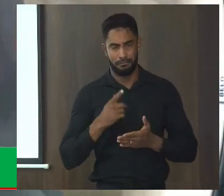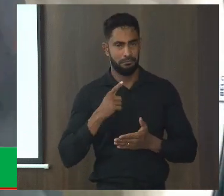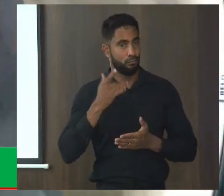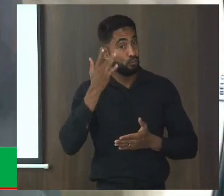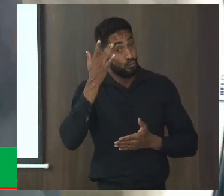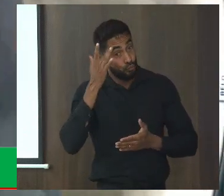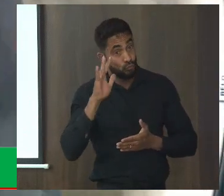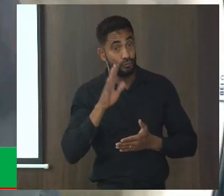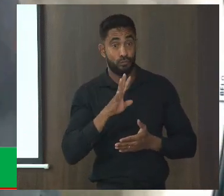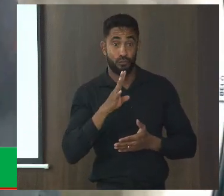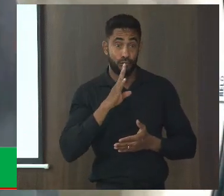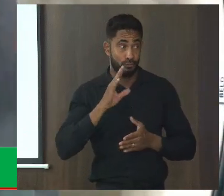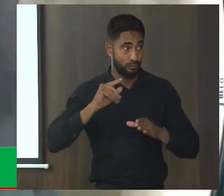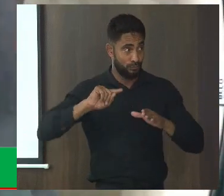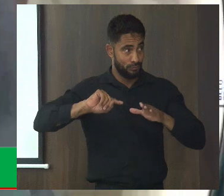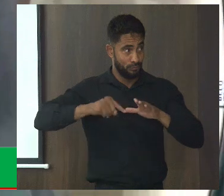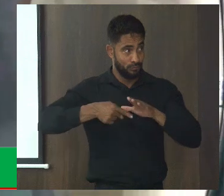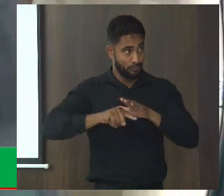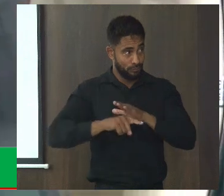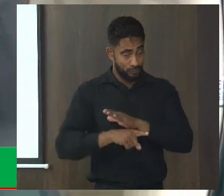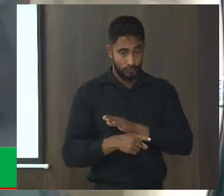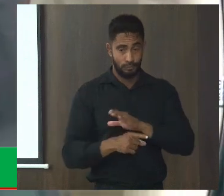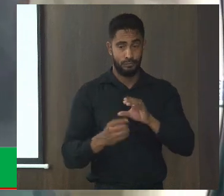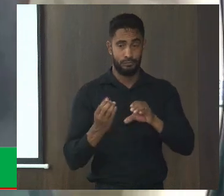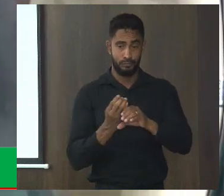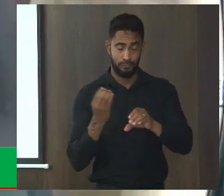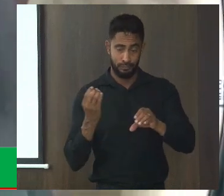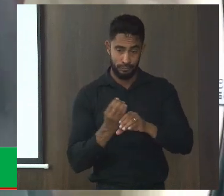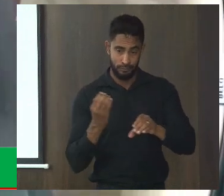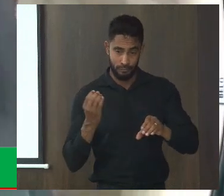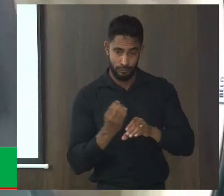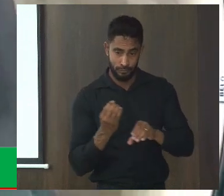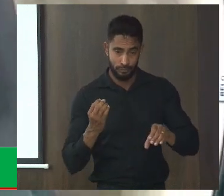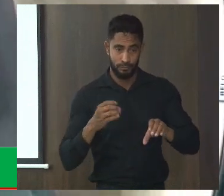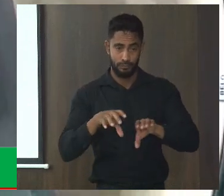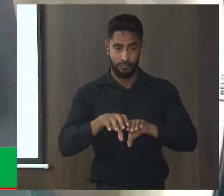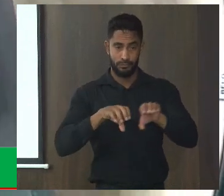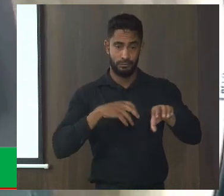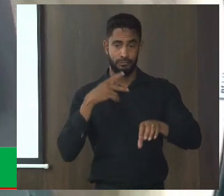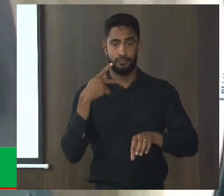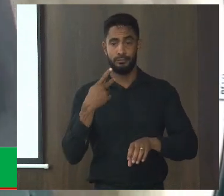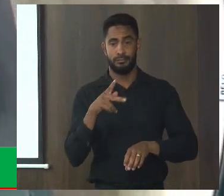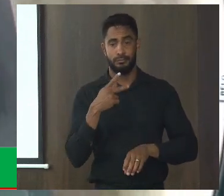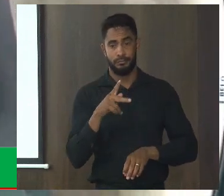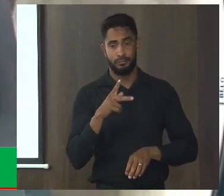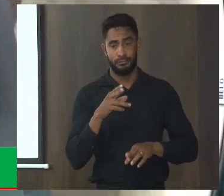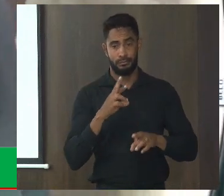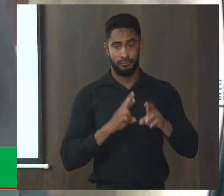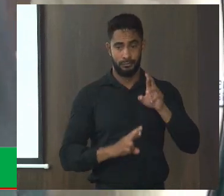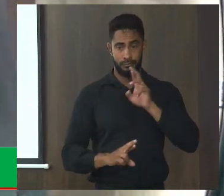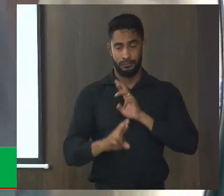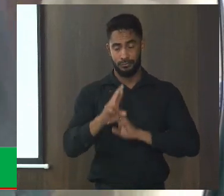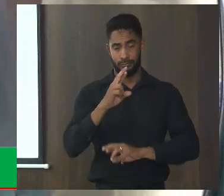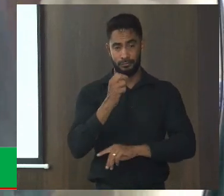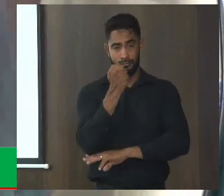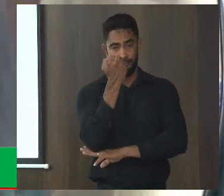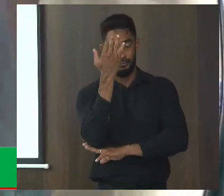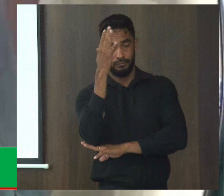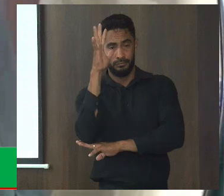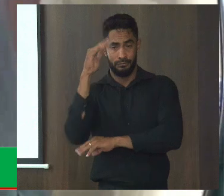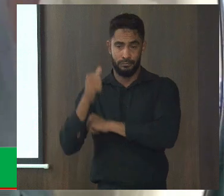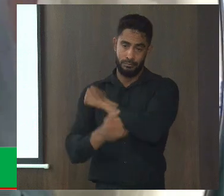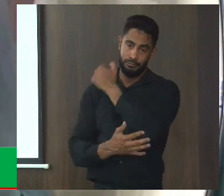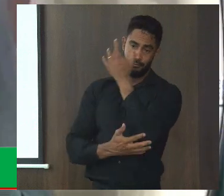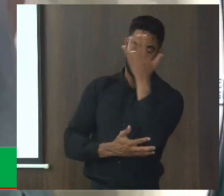conhecimento profundo quanto aos engenheiros, aos formados lá, em relação ao meio ambiente.